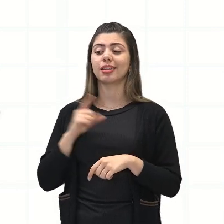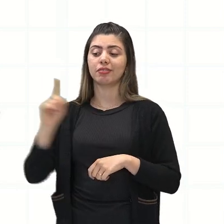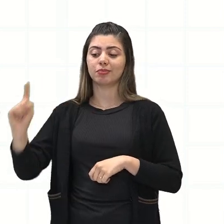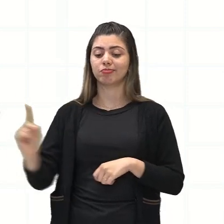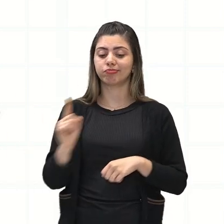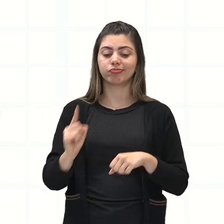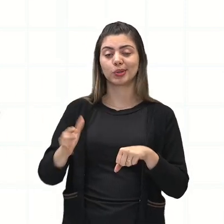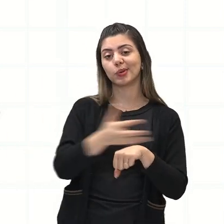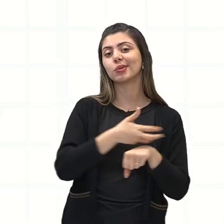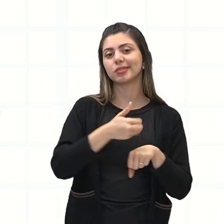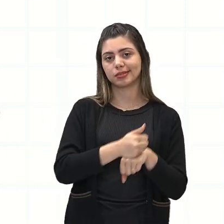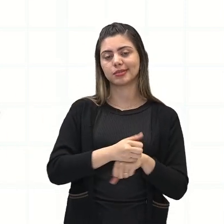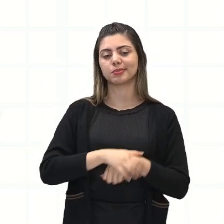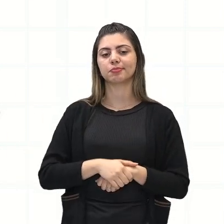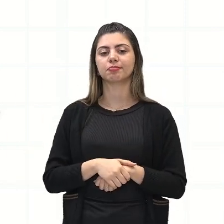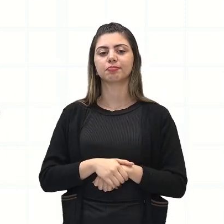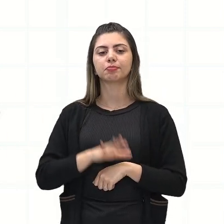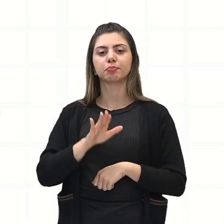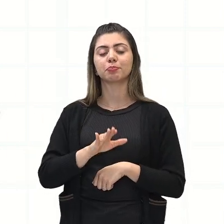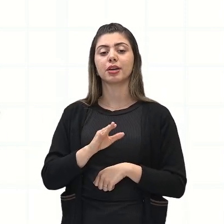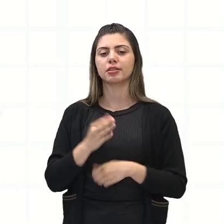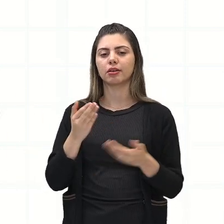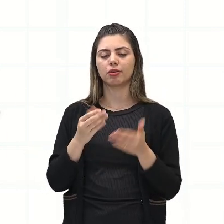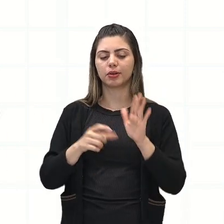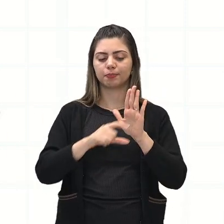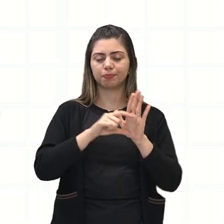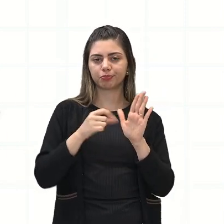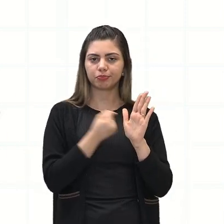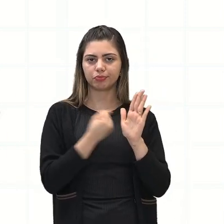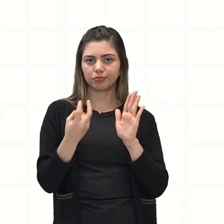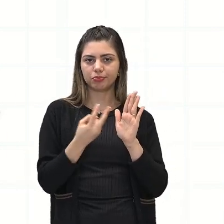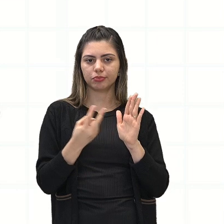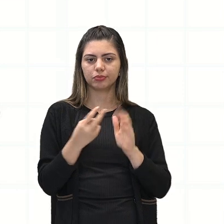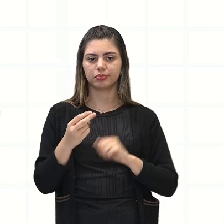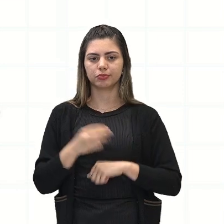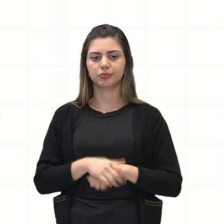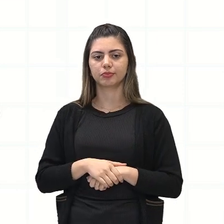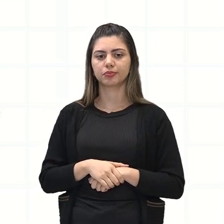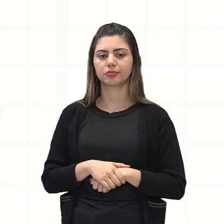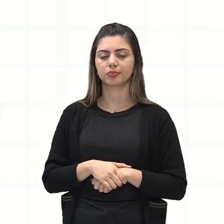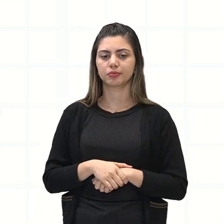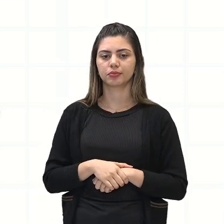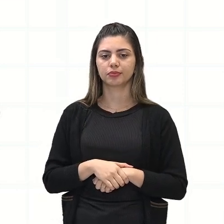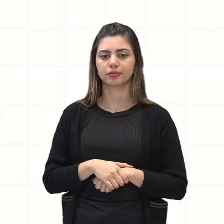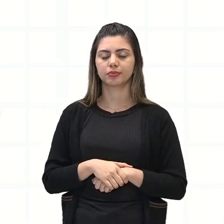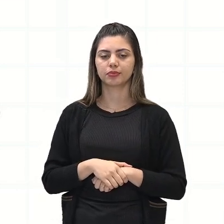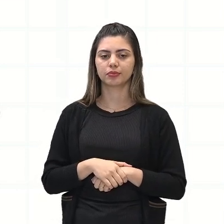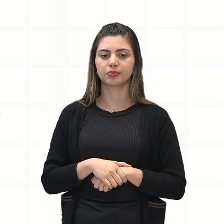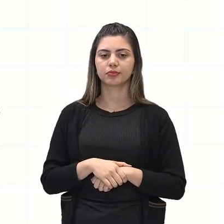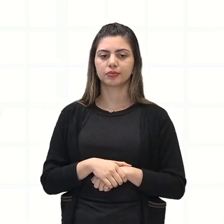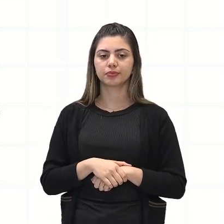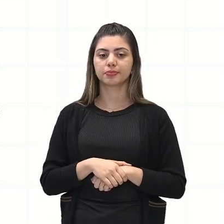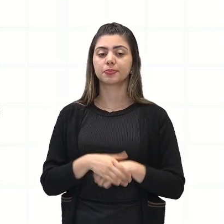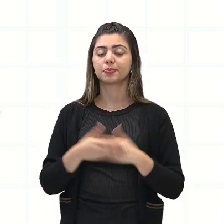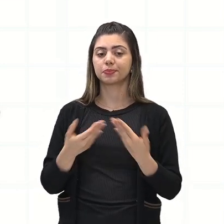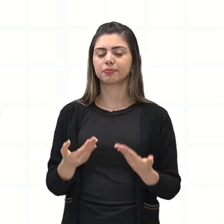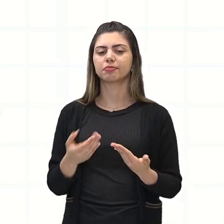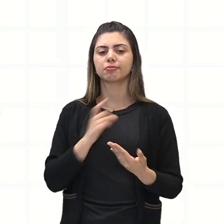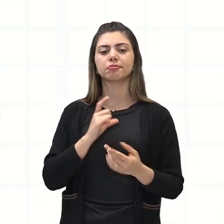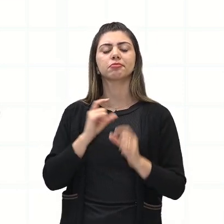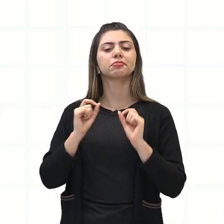colonização. Já a segunda estrofe, que nós observamos na sequência, produz